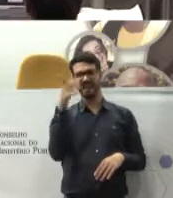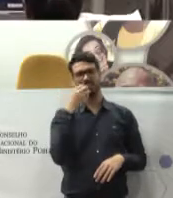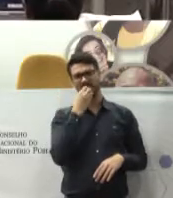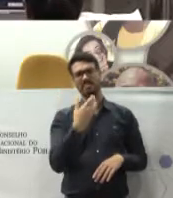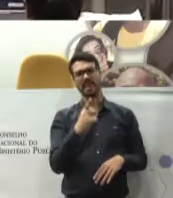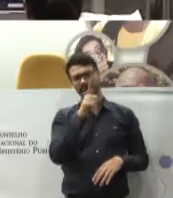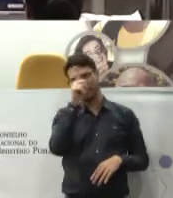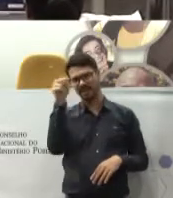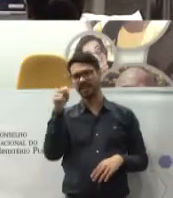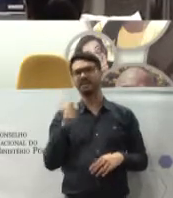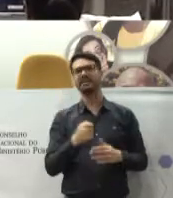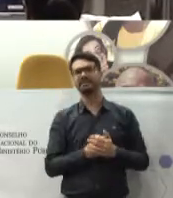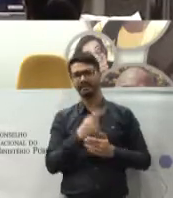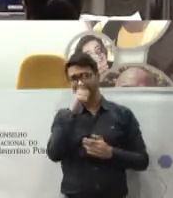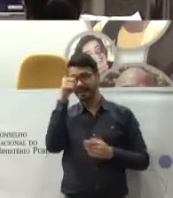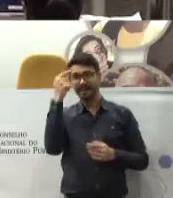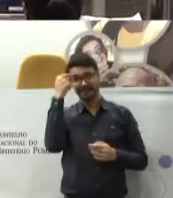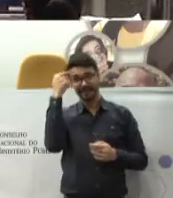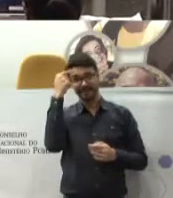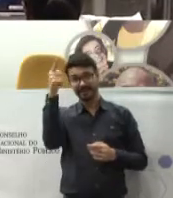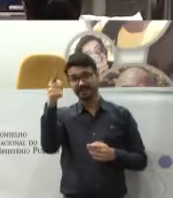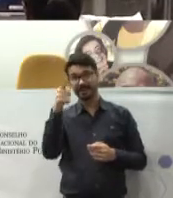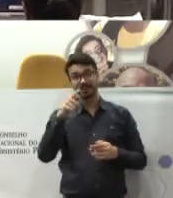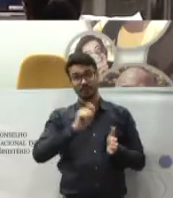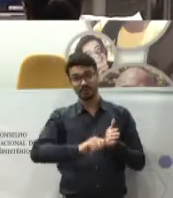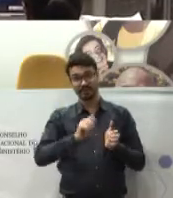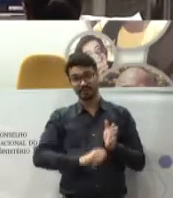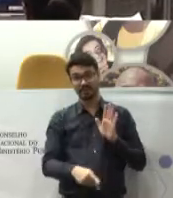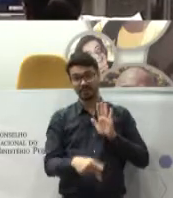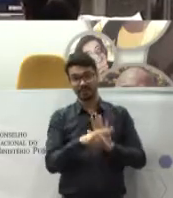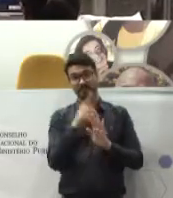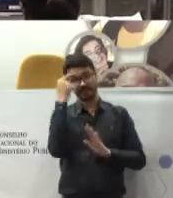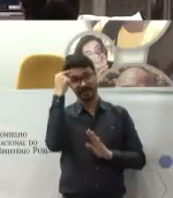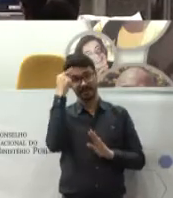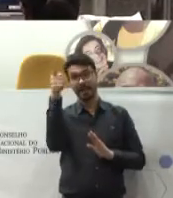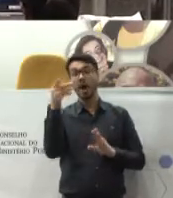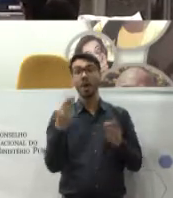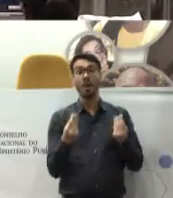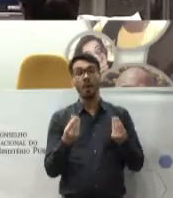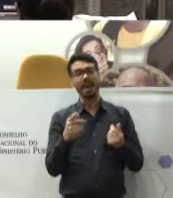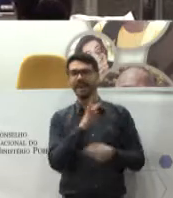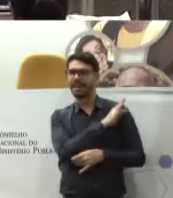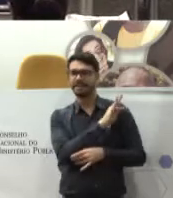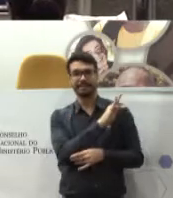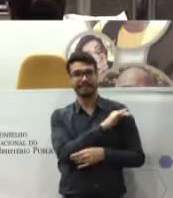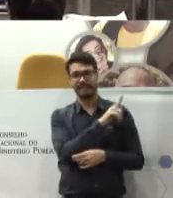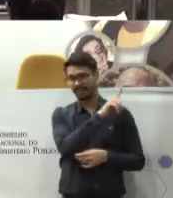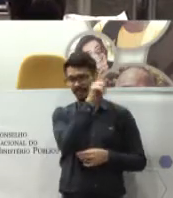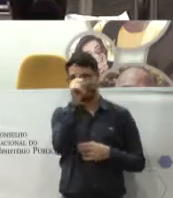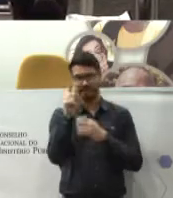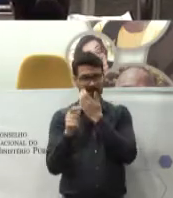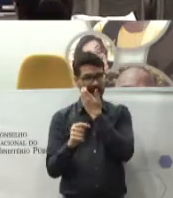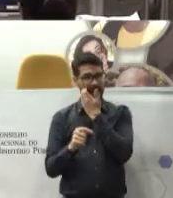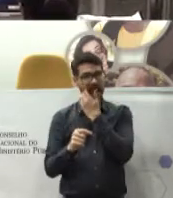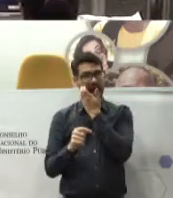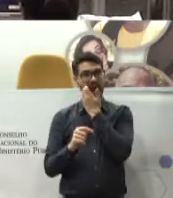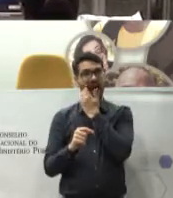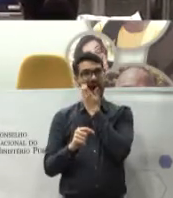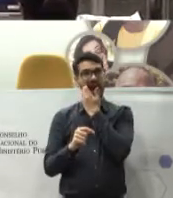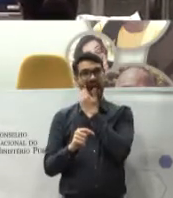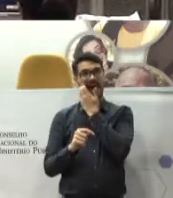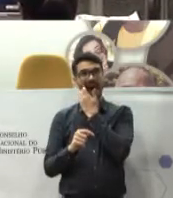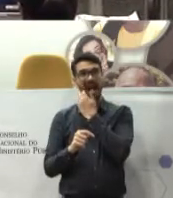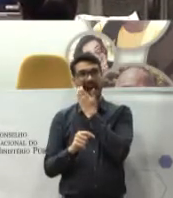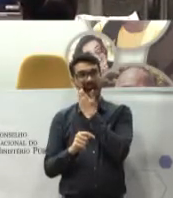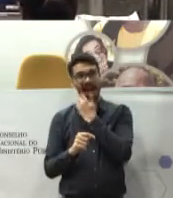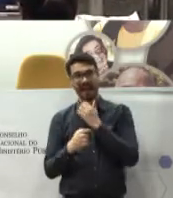né? Grande parte foi pensando na saúde, é o que estava escrevendo. Ele é uma pessoa muito qualificada tecnicamente, né? Então, critério temporal, fala